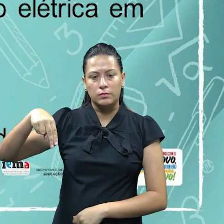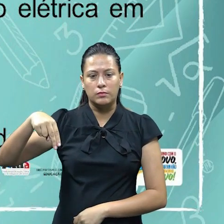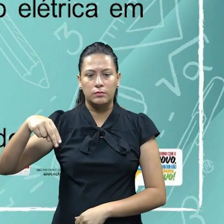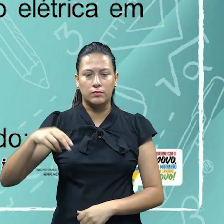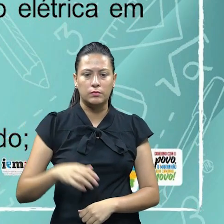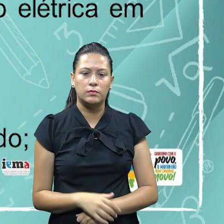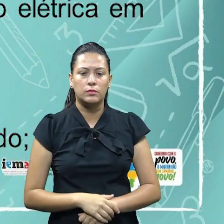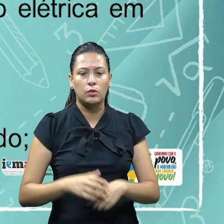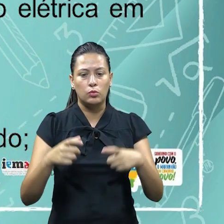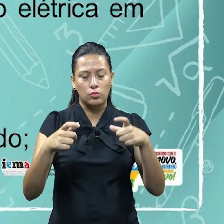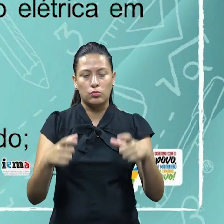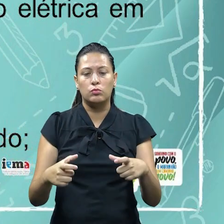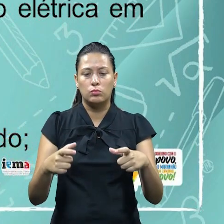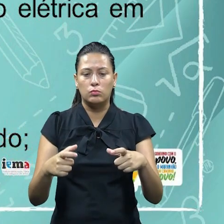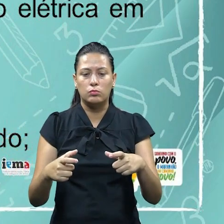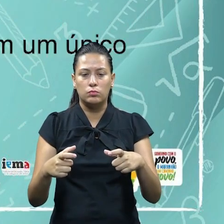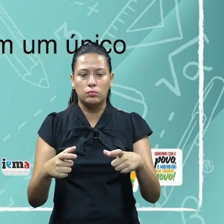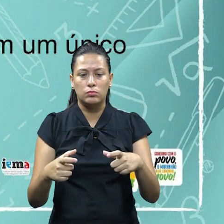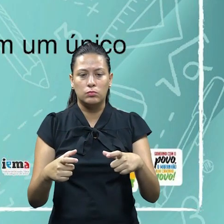aterrado.